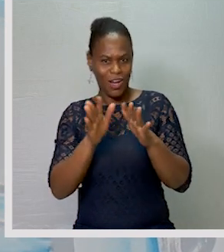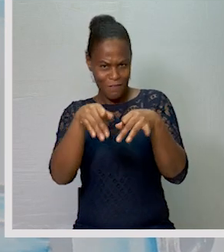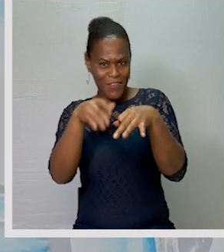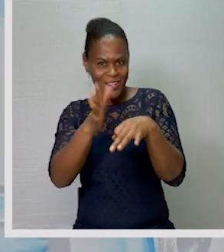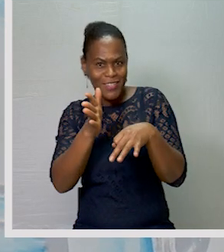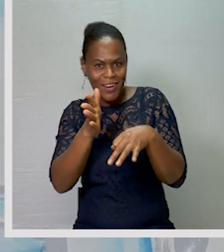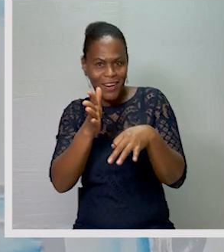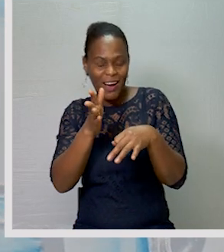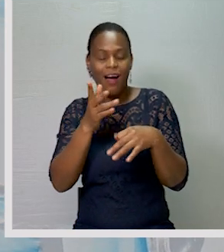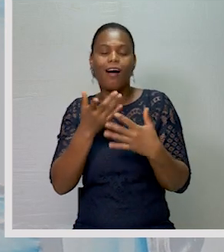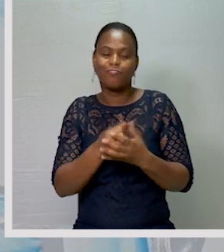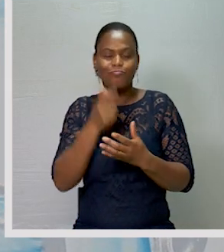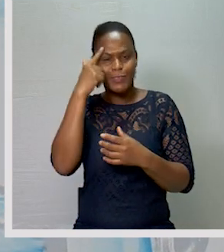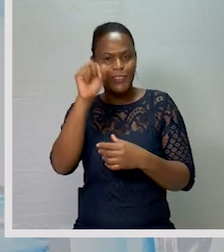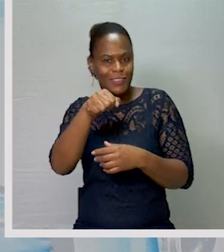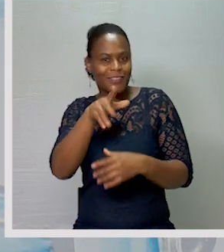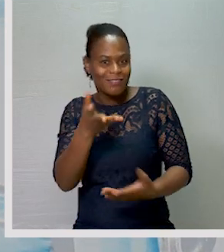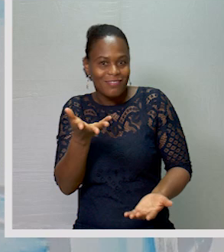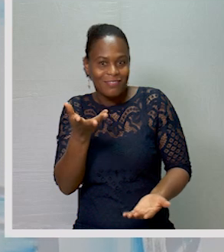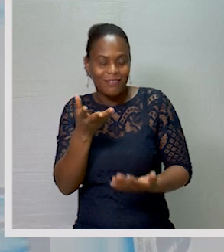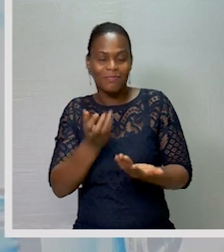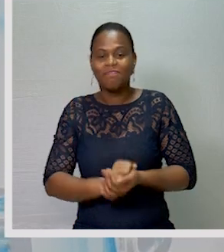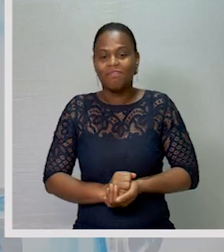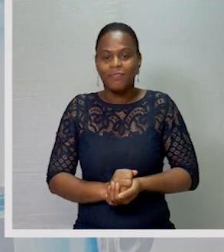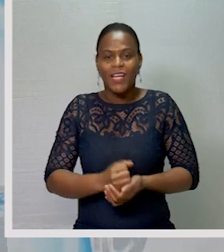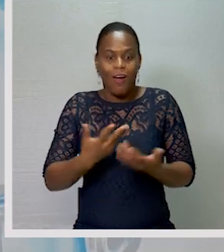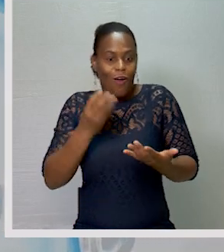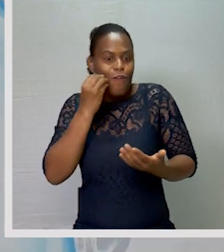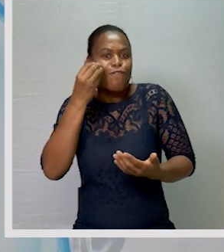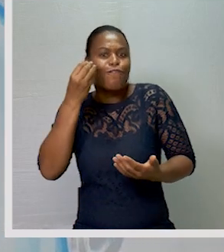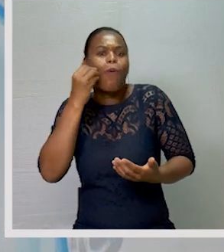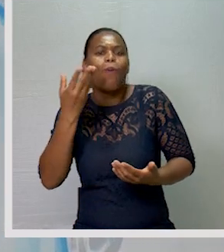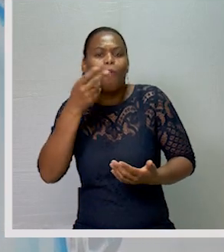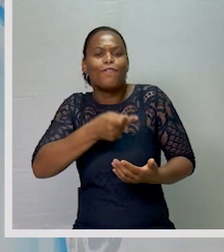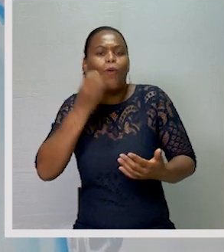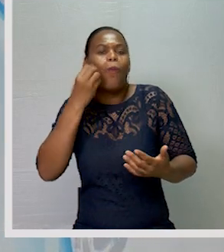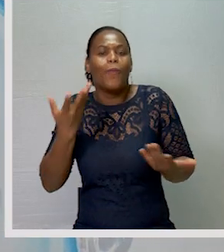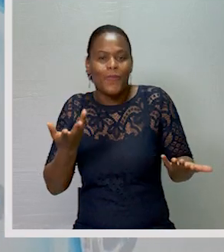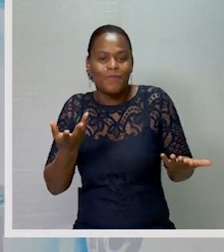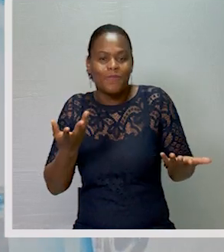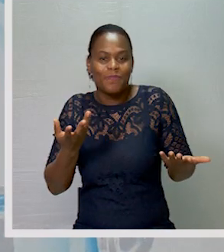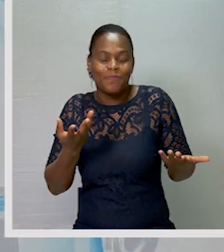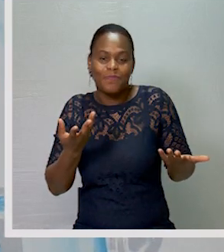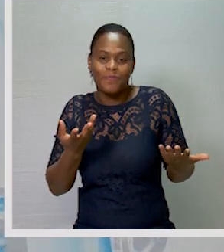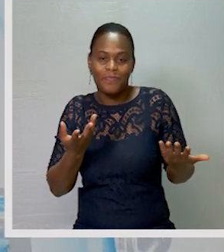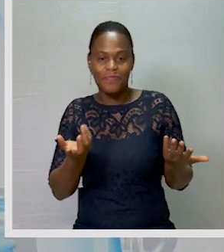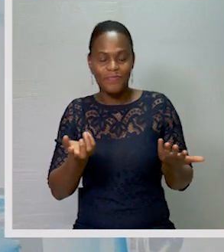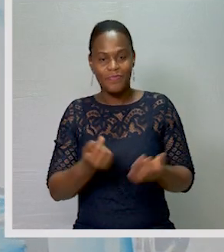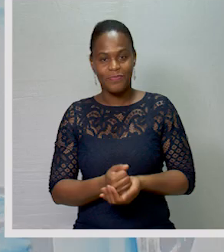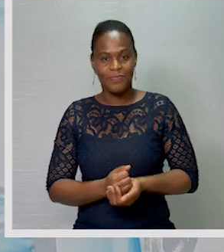Já terminaram? Penso que sim. E como é que vai ficar? Exatamente isto.